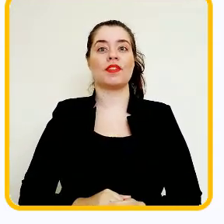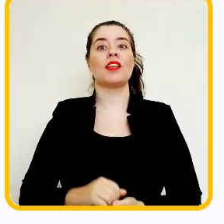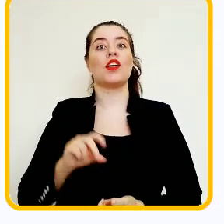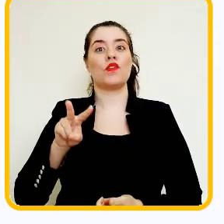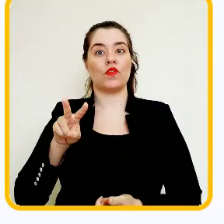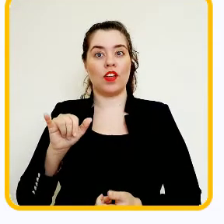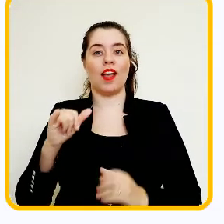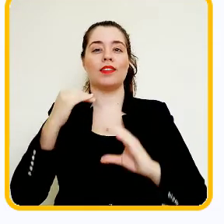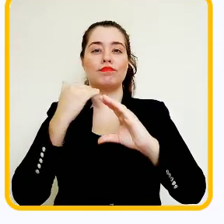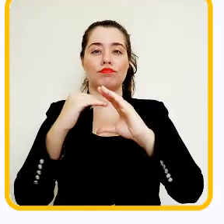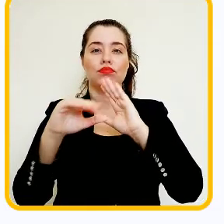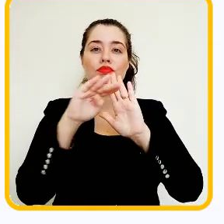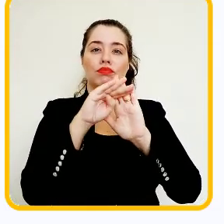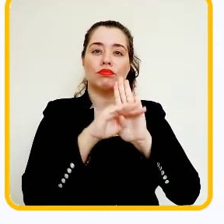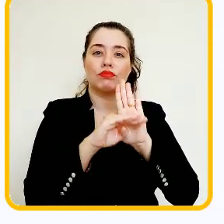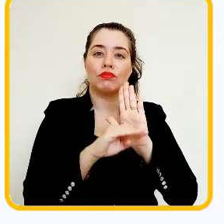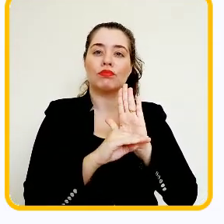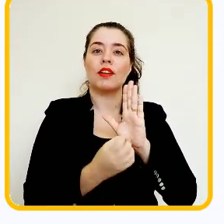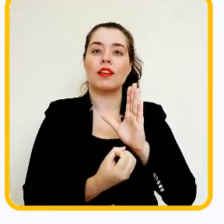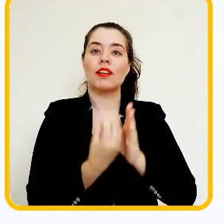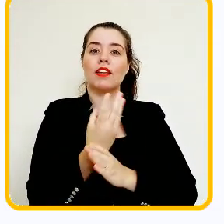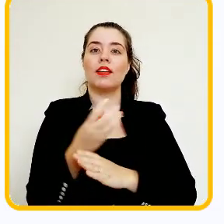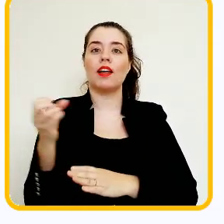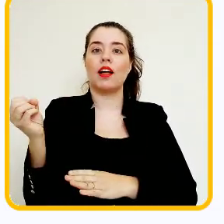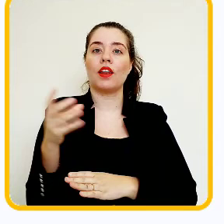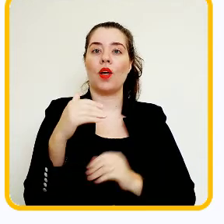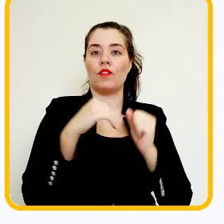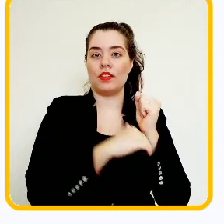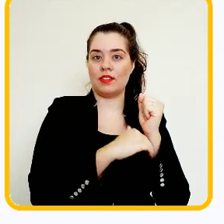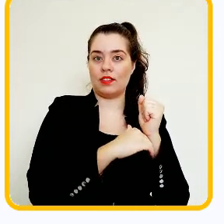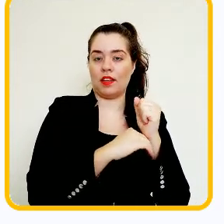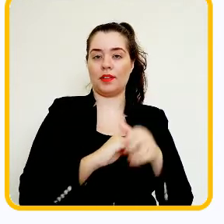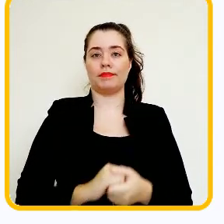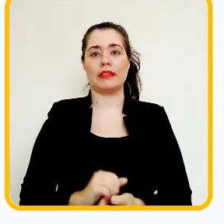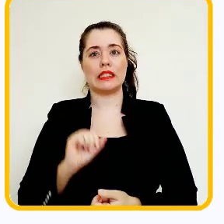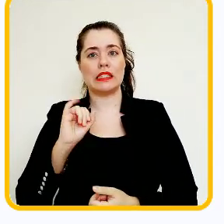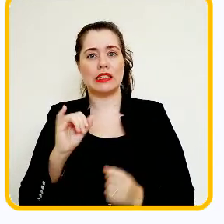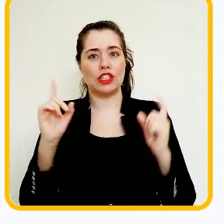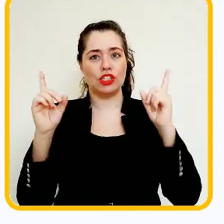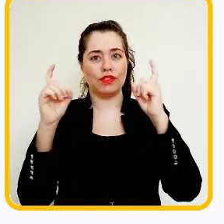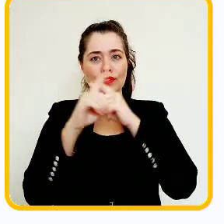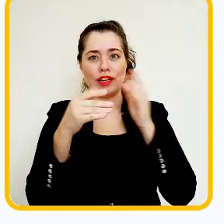senha. Você receberá um e-mail com instruções para cadastrar uma nova senha.